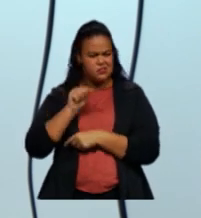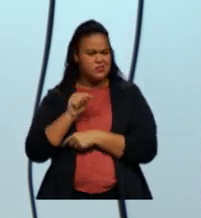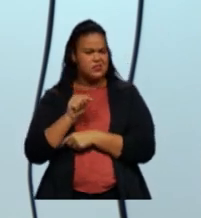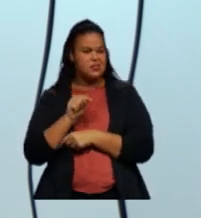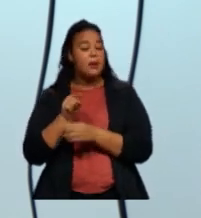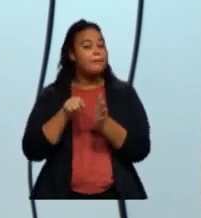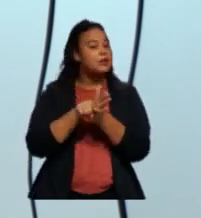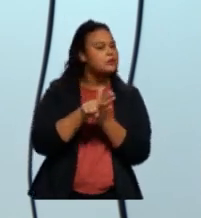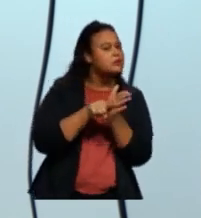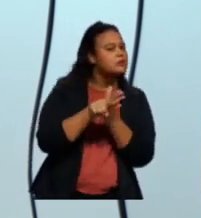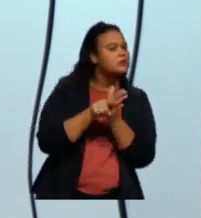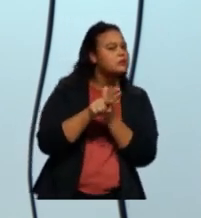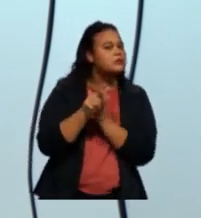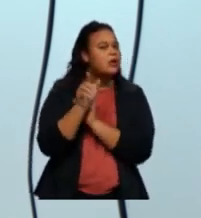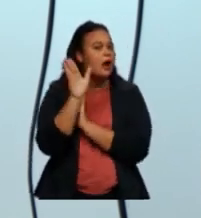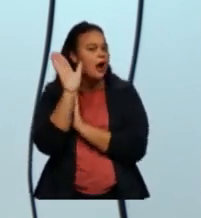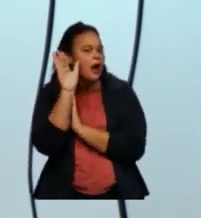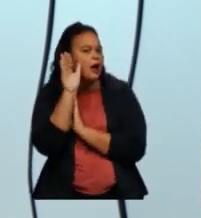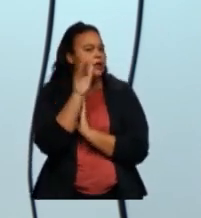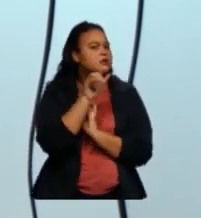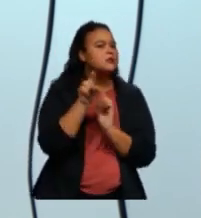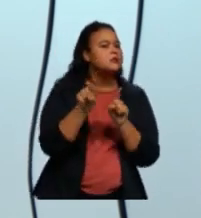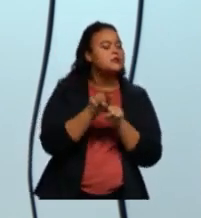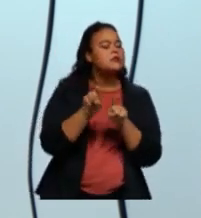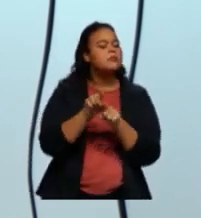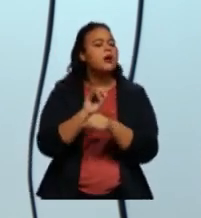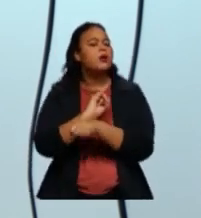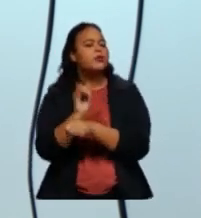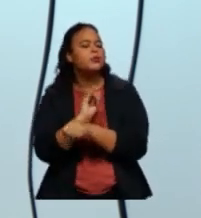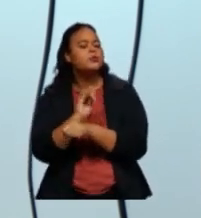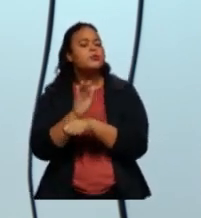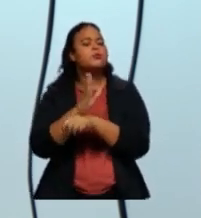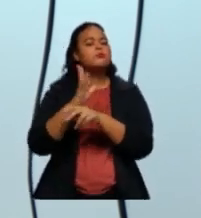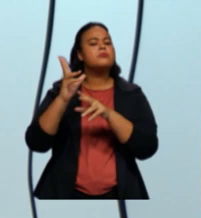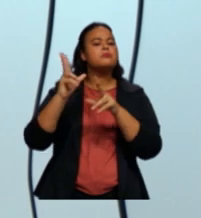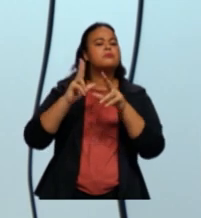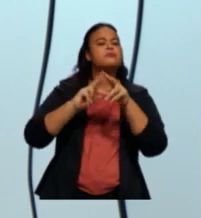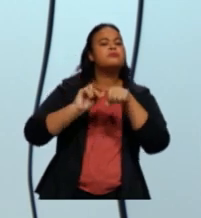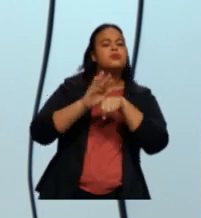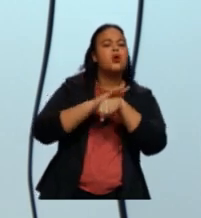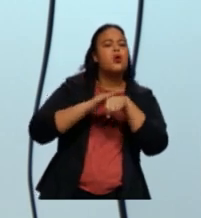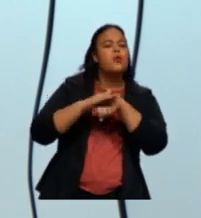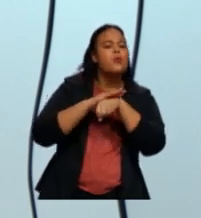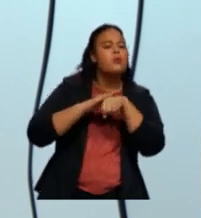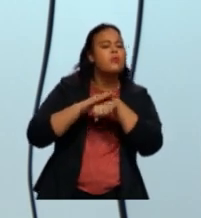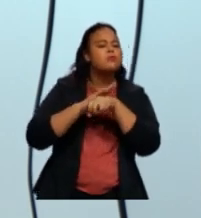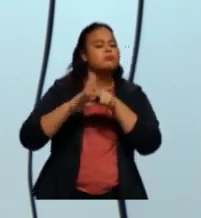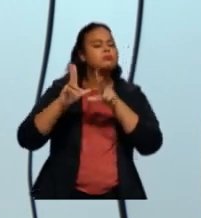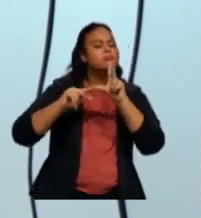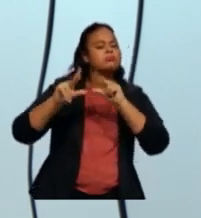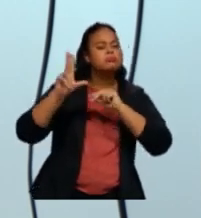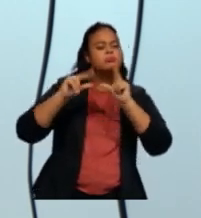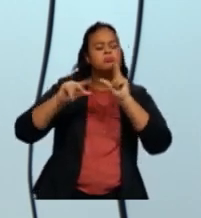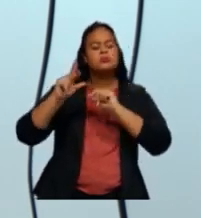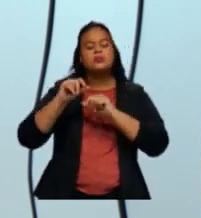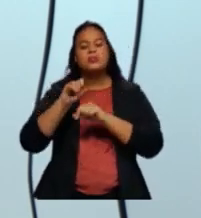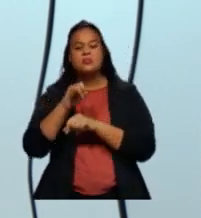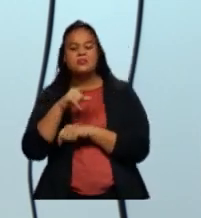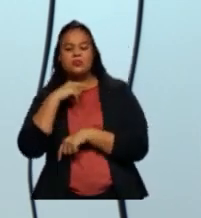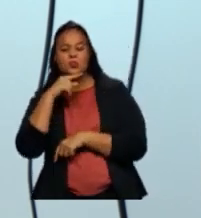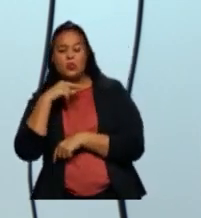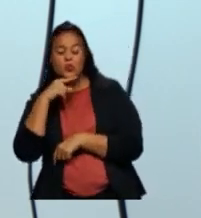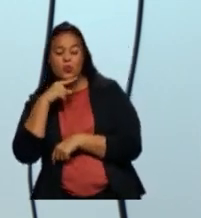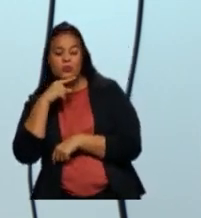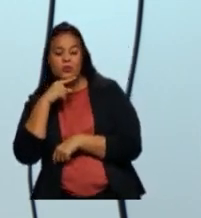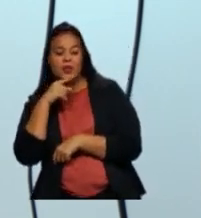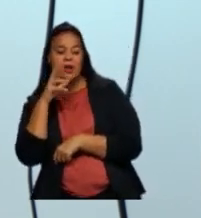Pesquise, assista, converse, que você vai ter a resposta para as perguntas que você